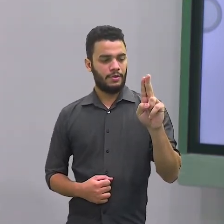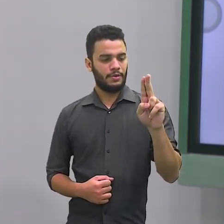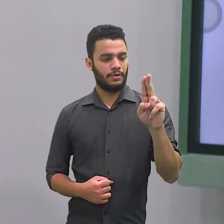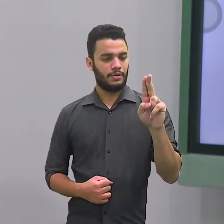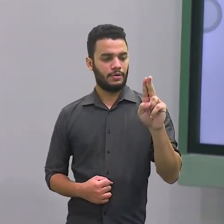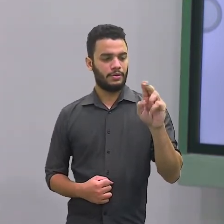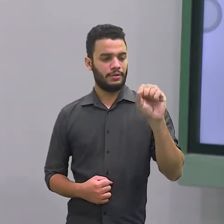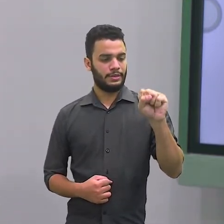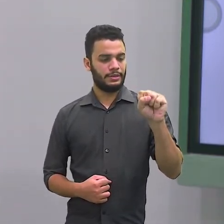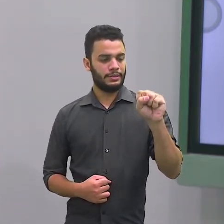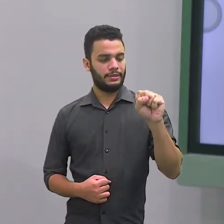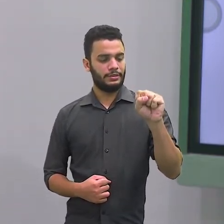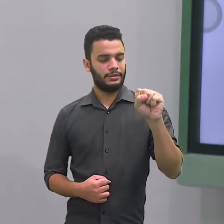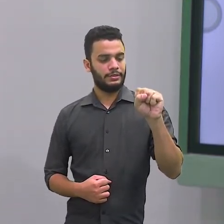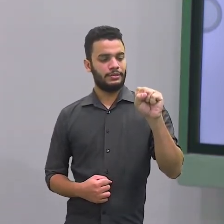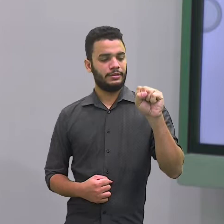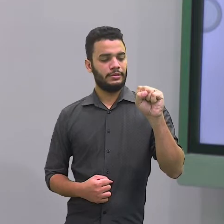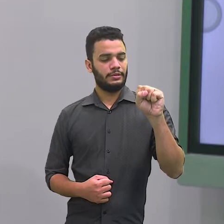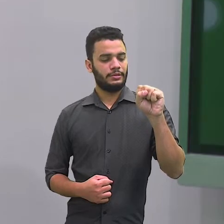S